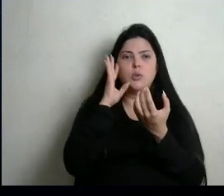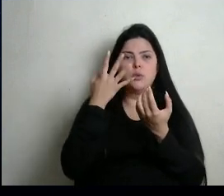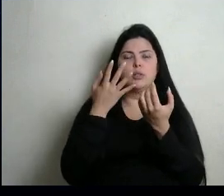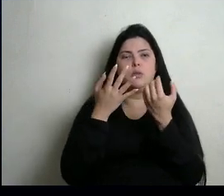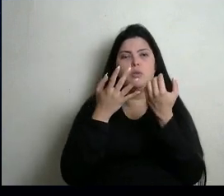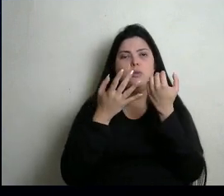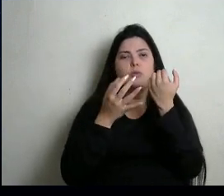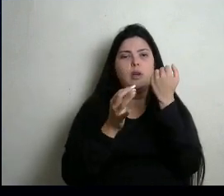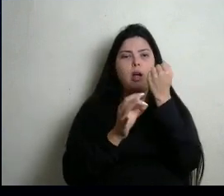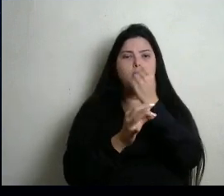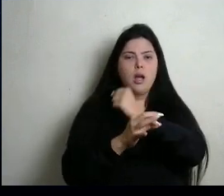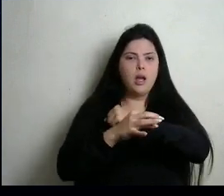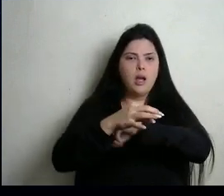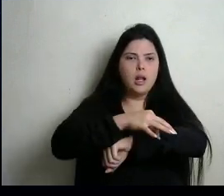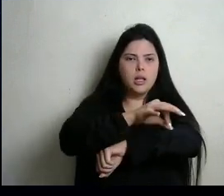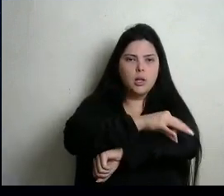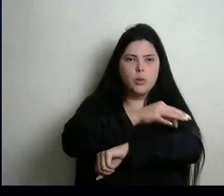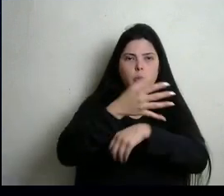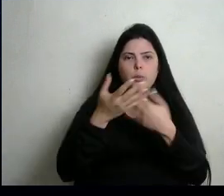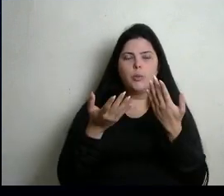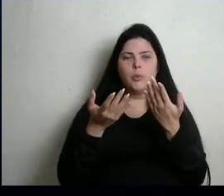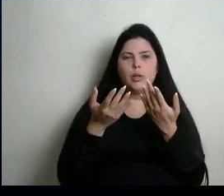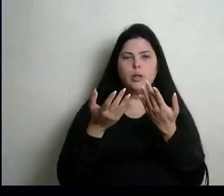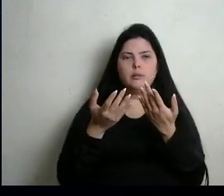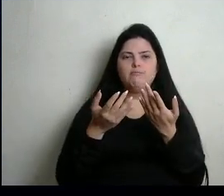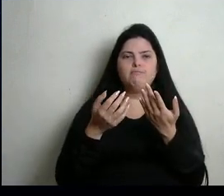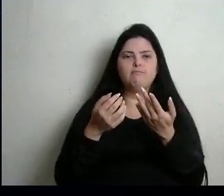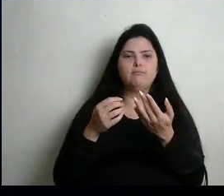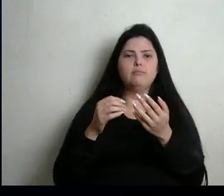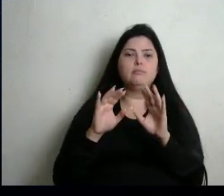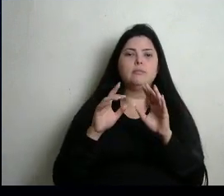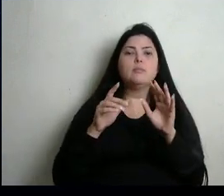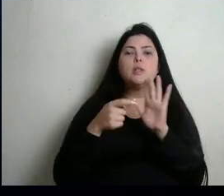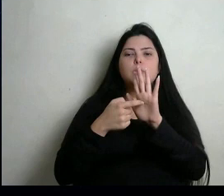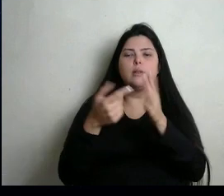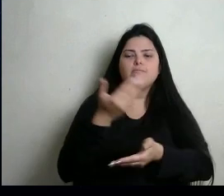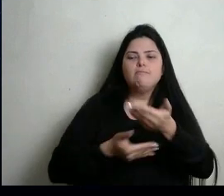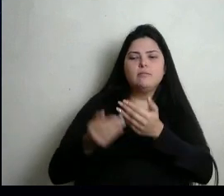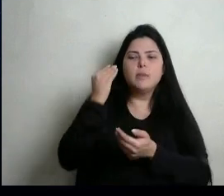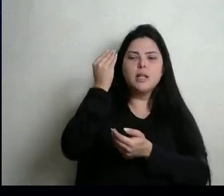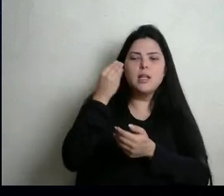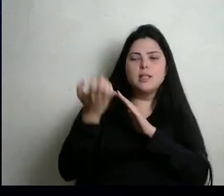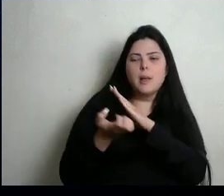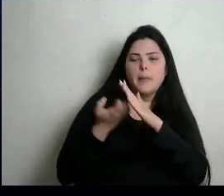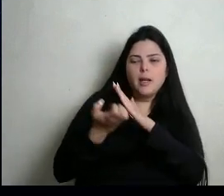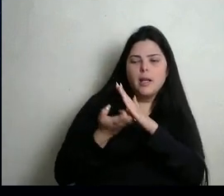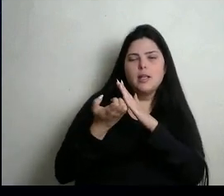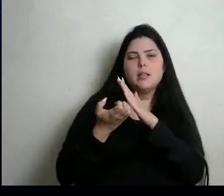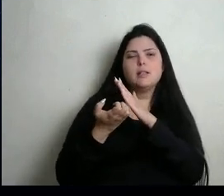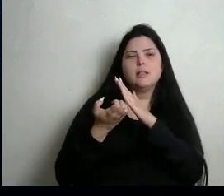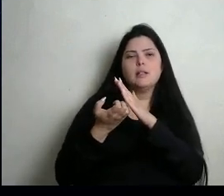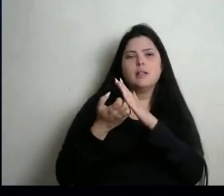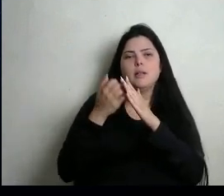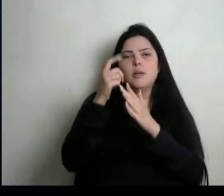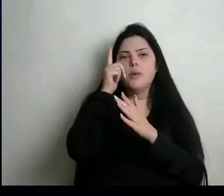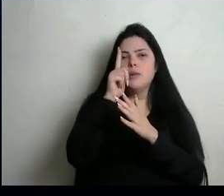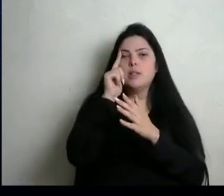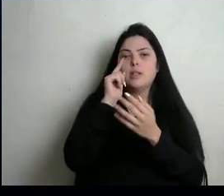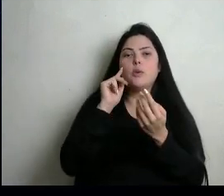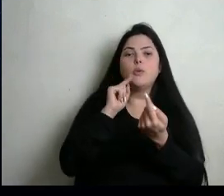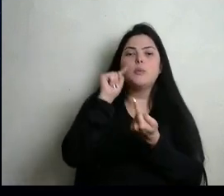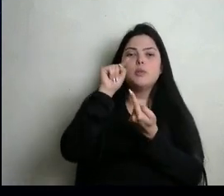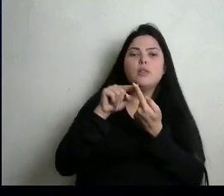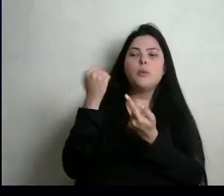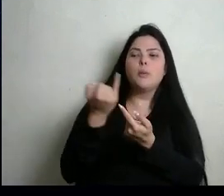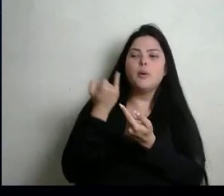sim trazer coisas que a gente possa trocar experiência entre organizações e trazer a visão do que é importante para